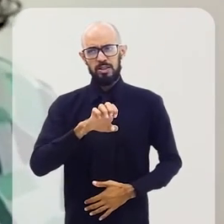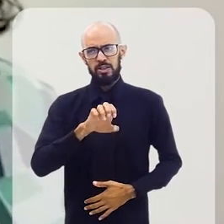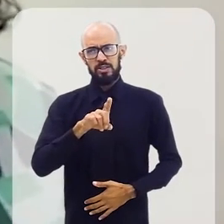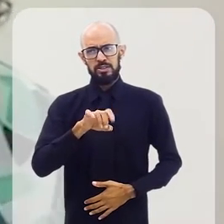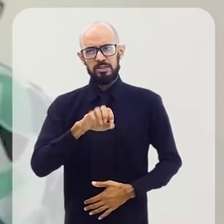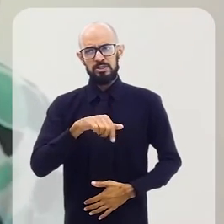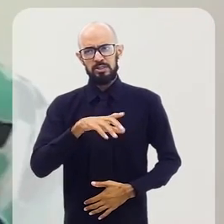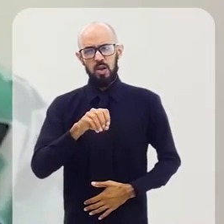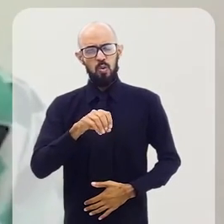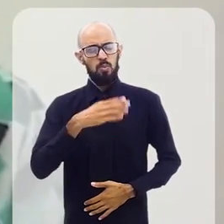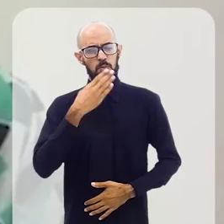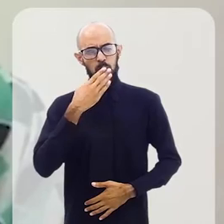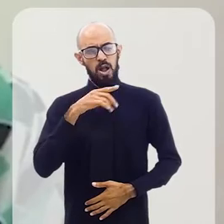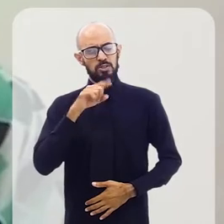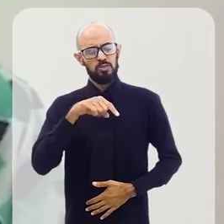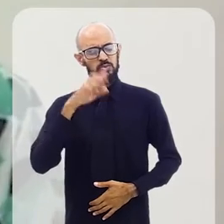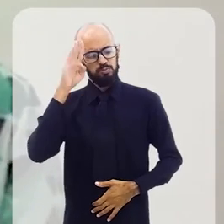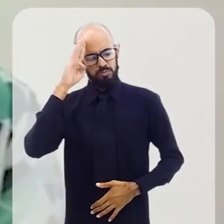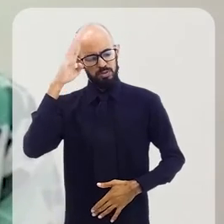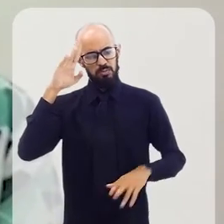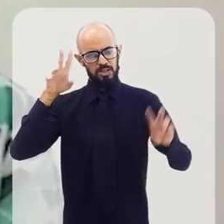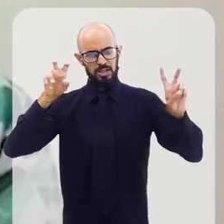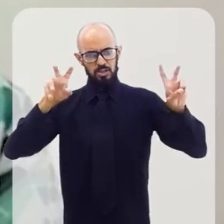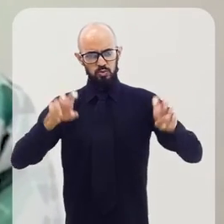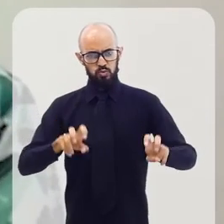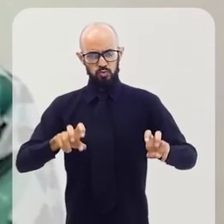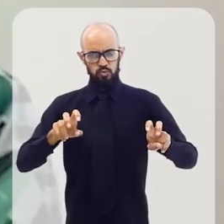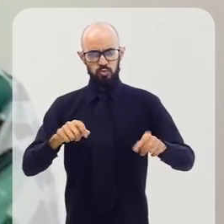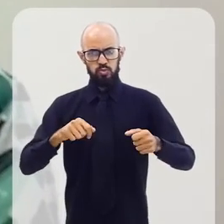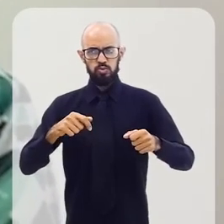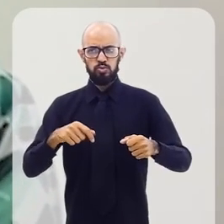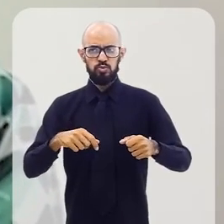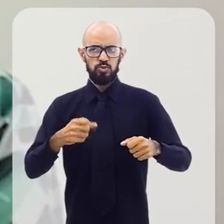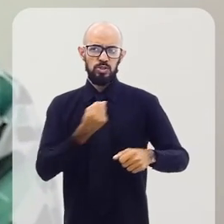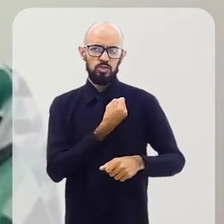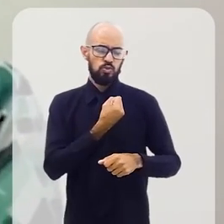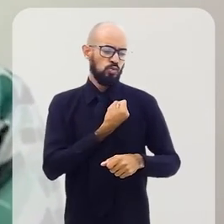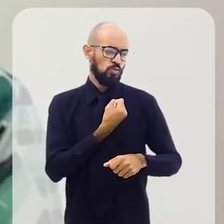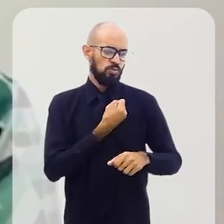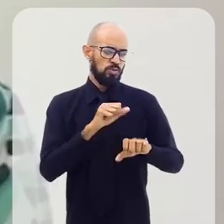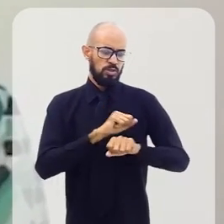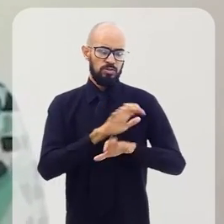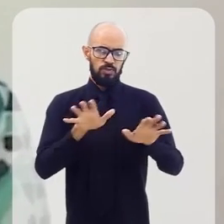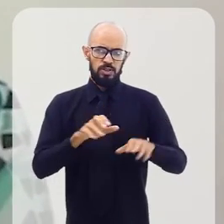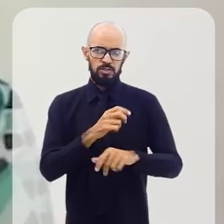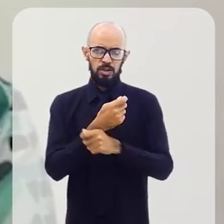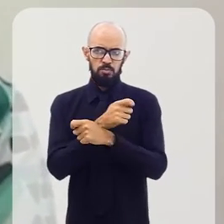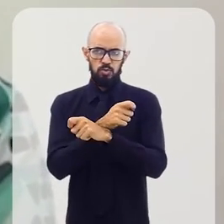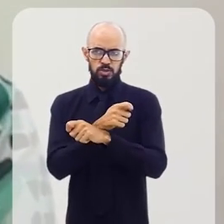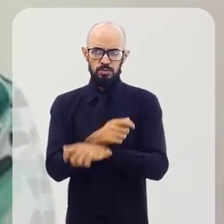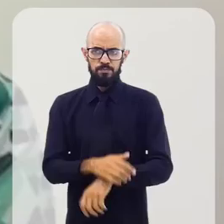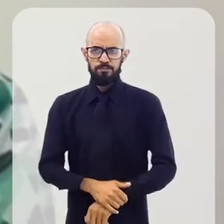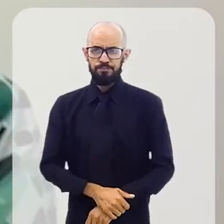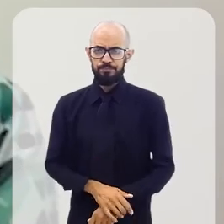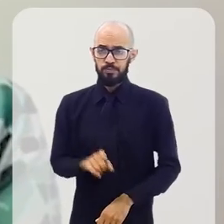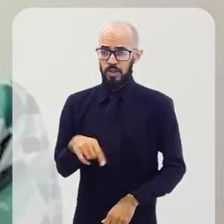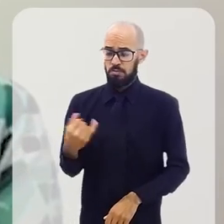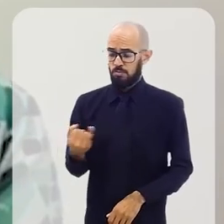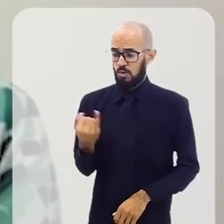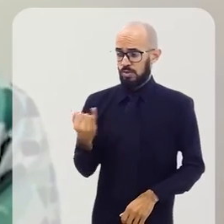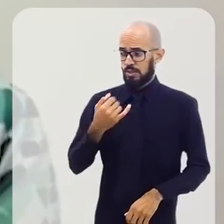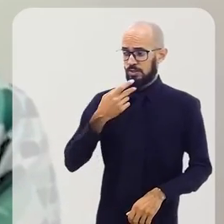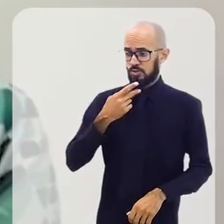quarta edição, quais foram os principais destaques que você poderia trazer aqui para a gente desse índice de transparência da